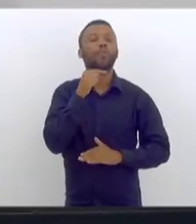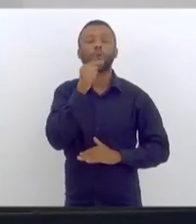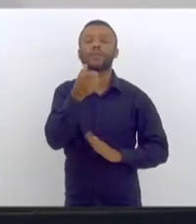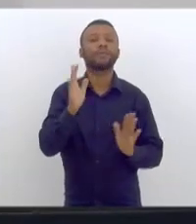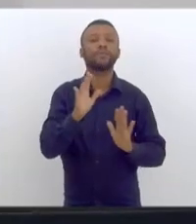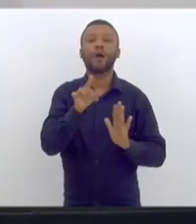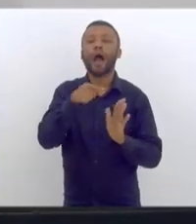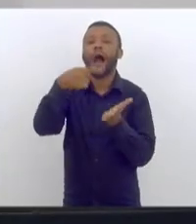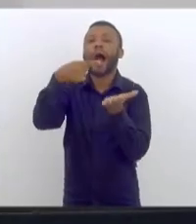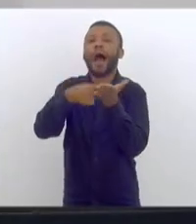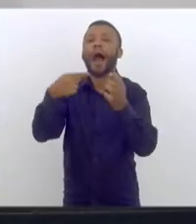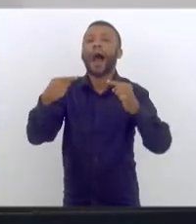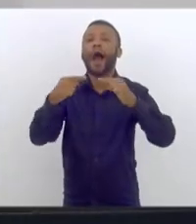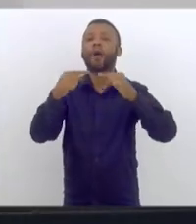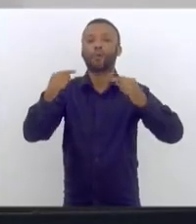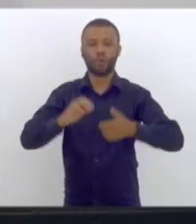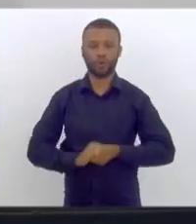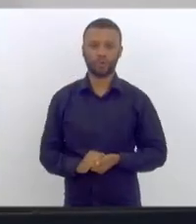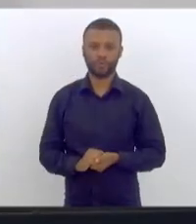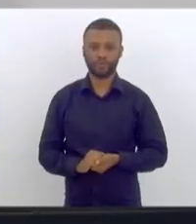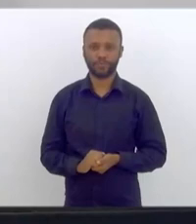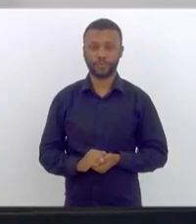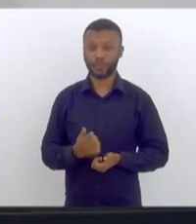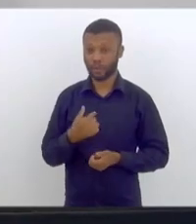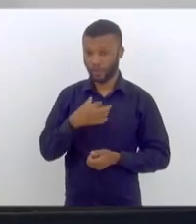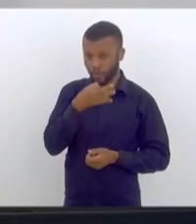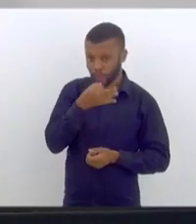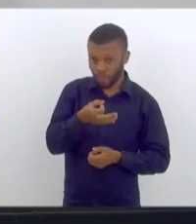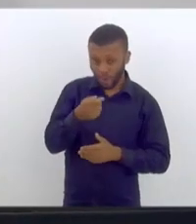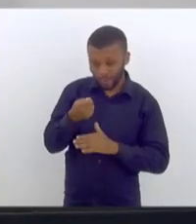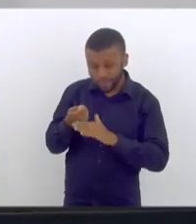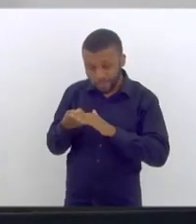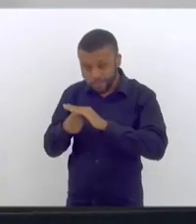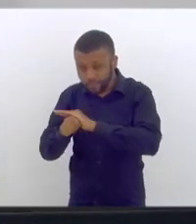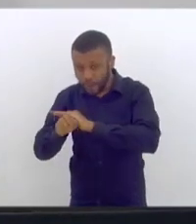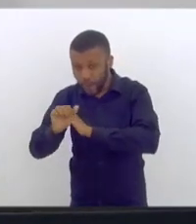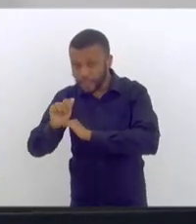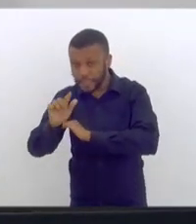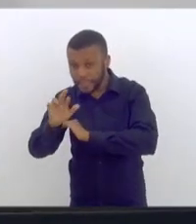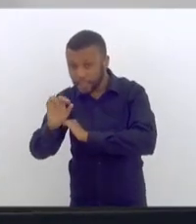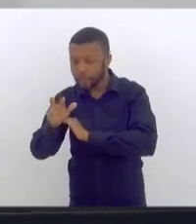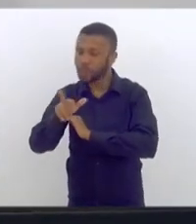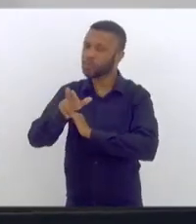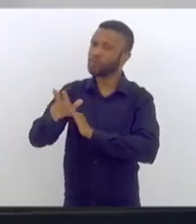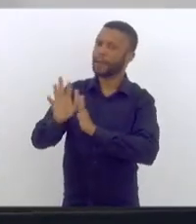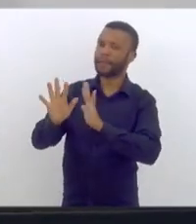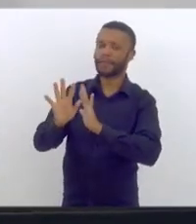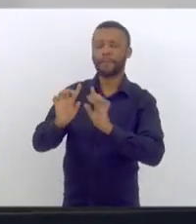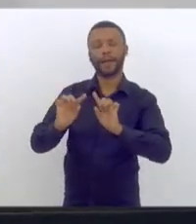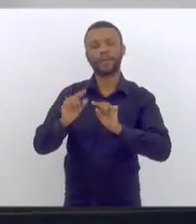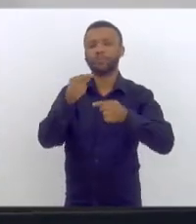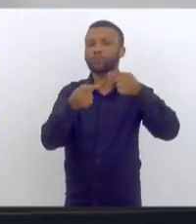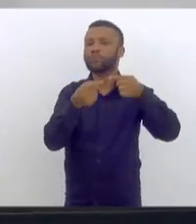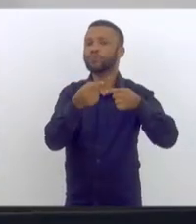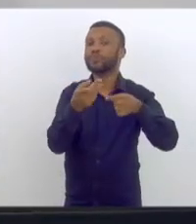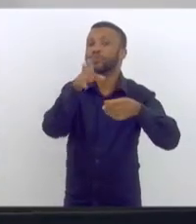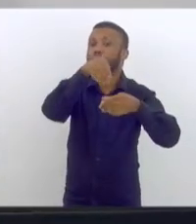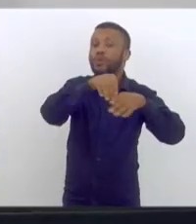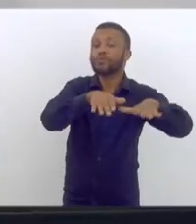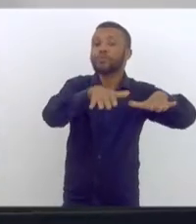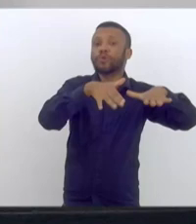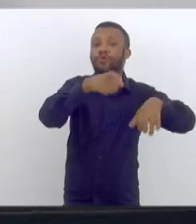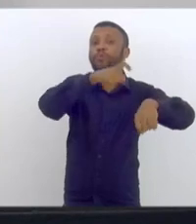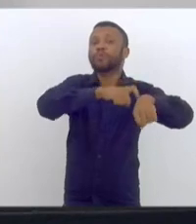acordo eu por mim eu não capitalismo Mas vamos discutir antes do Parlamento